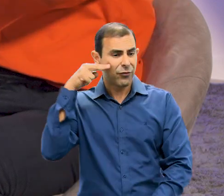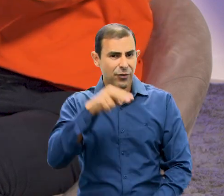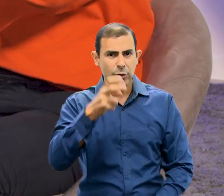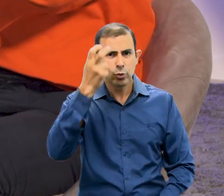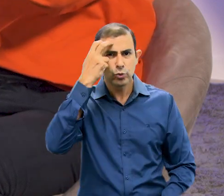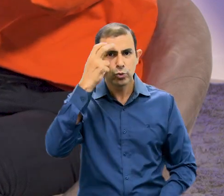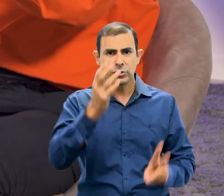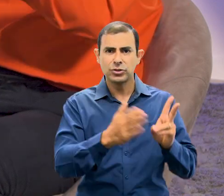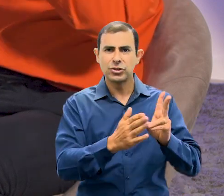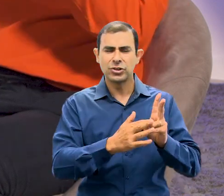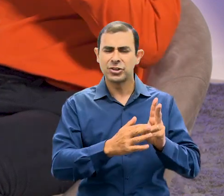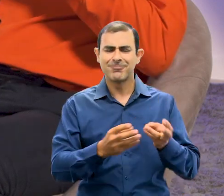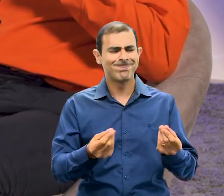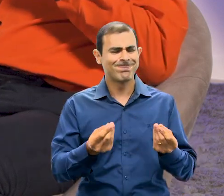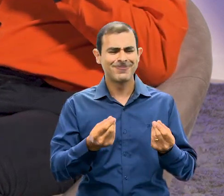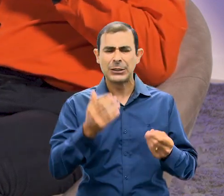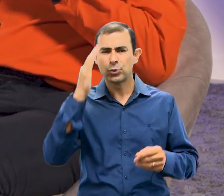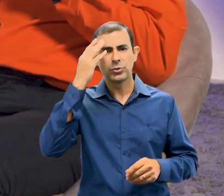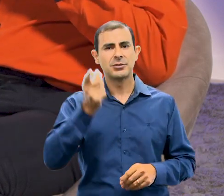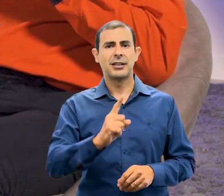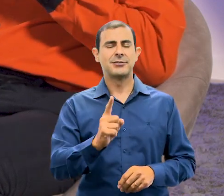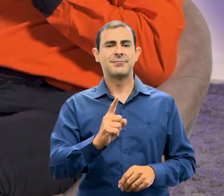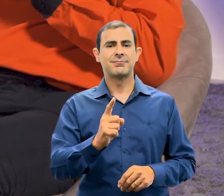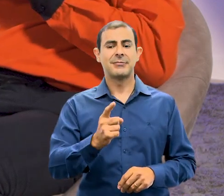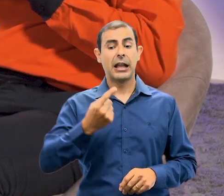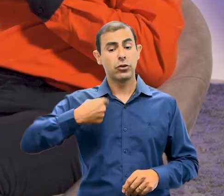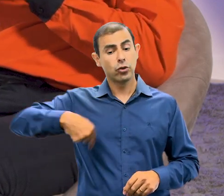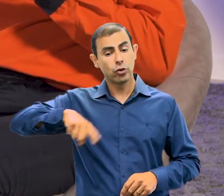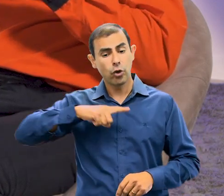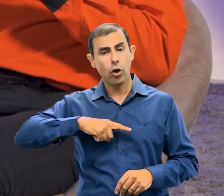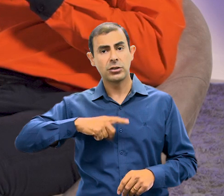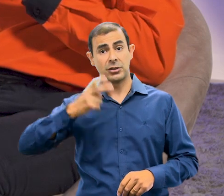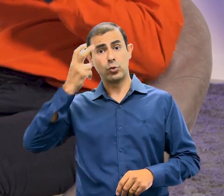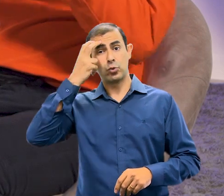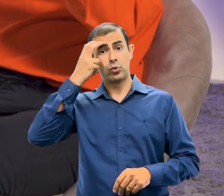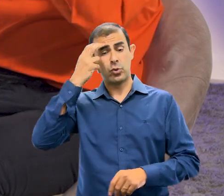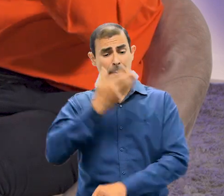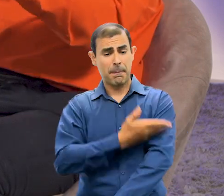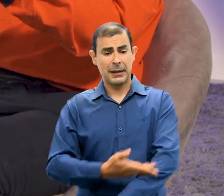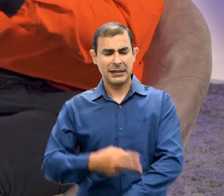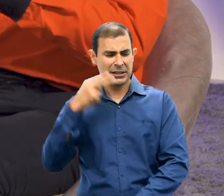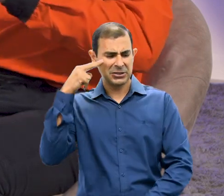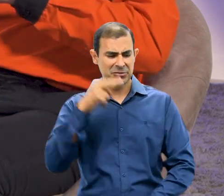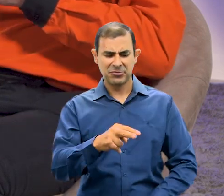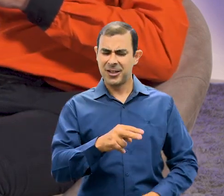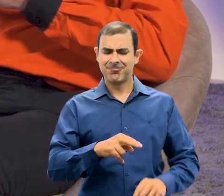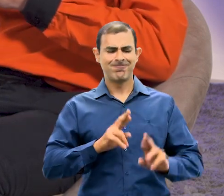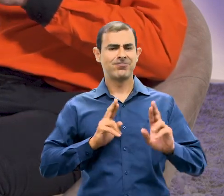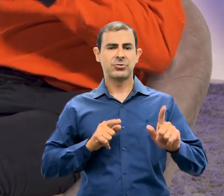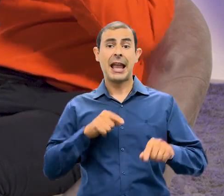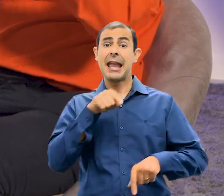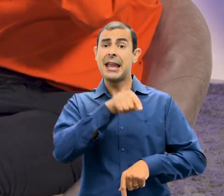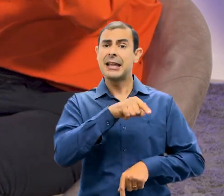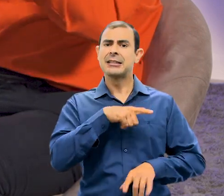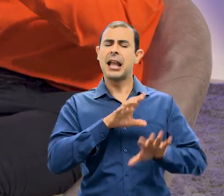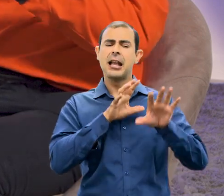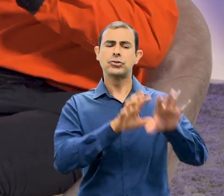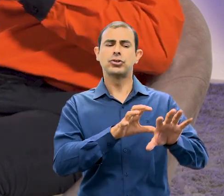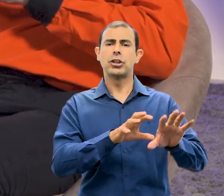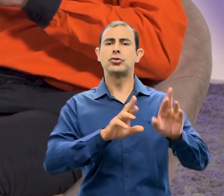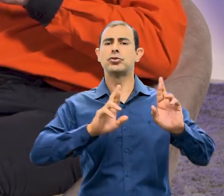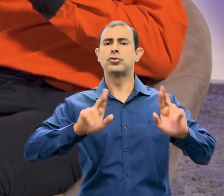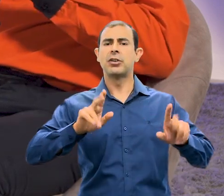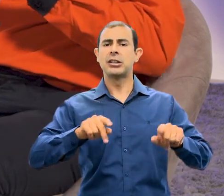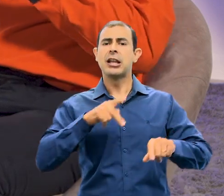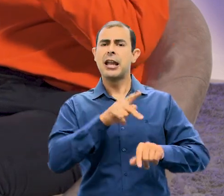Nós entendemos o indígena pela nossa cultura, que é uma maneira errada. O indígena ele tem uma concepção de vida diferente, ele tem um propósito